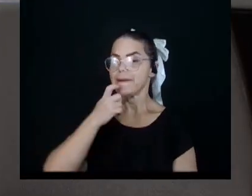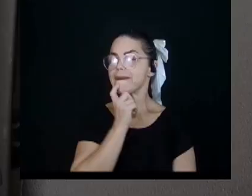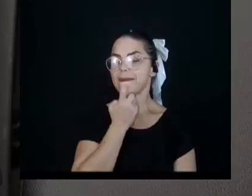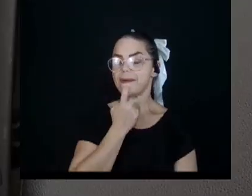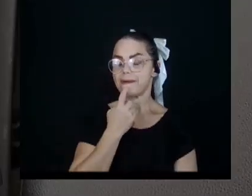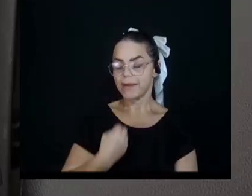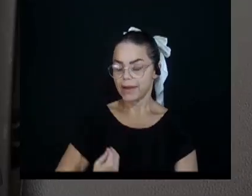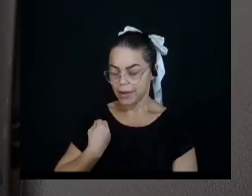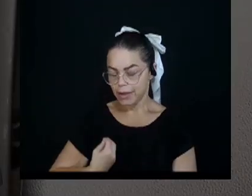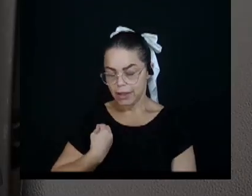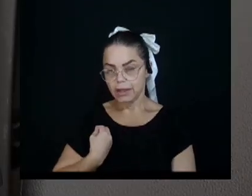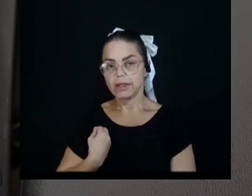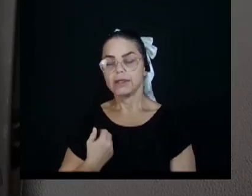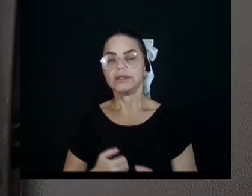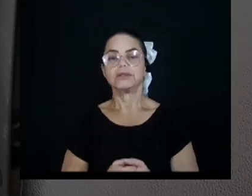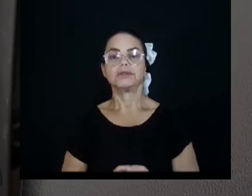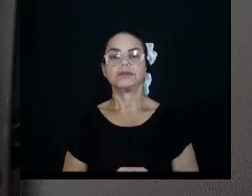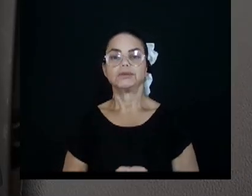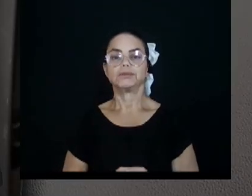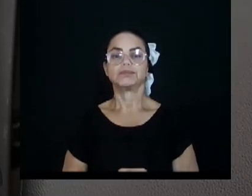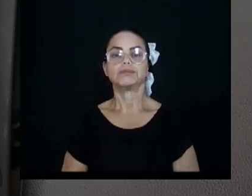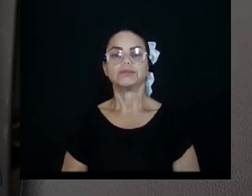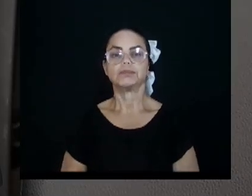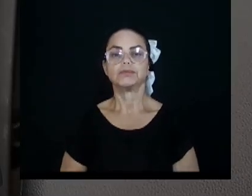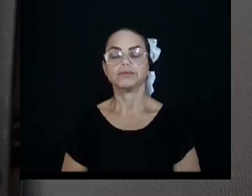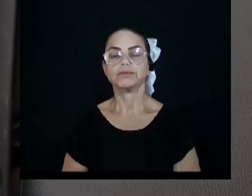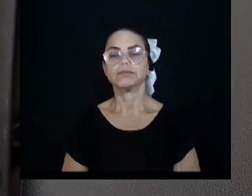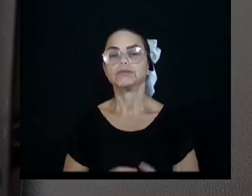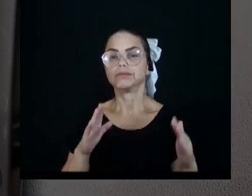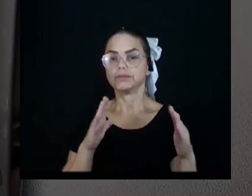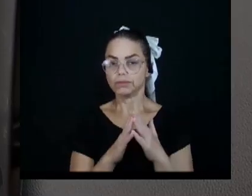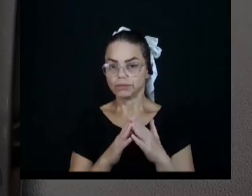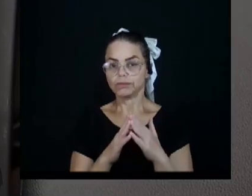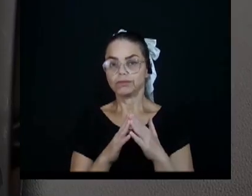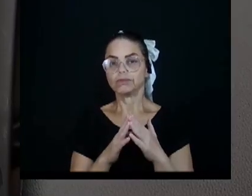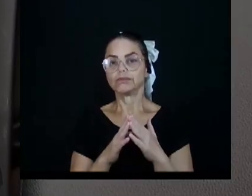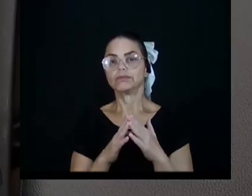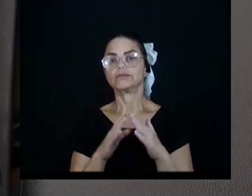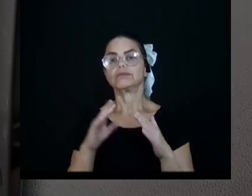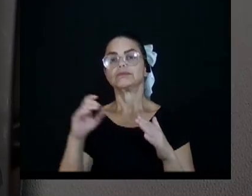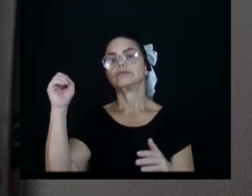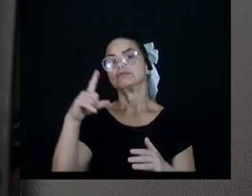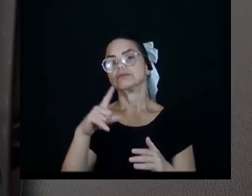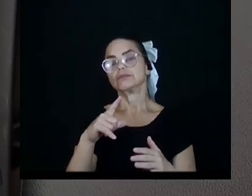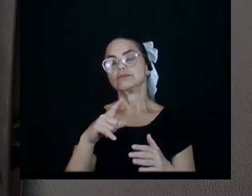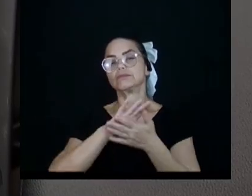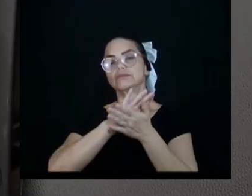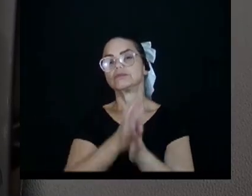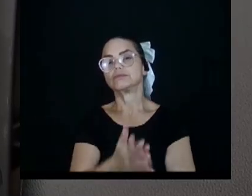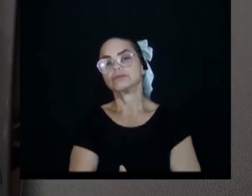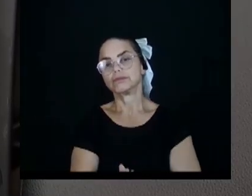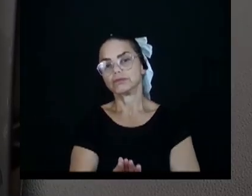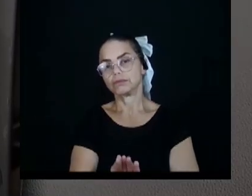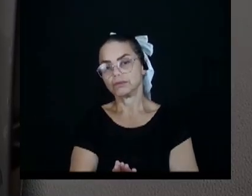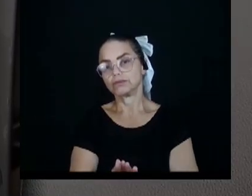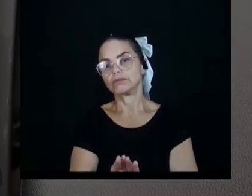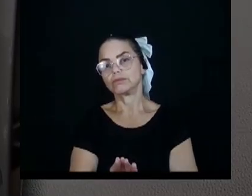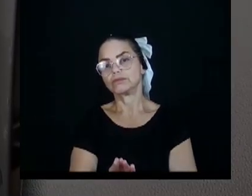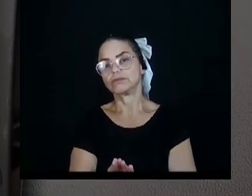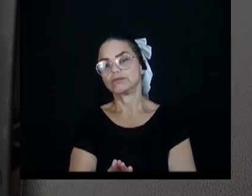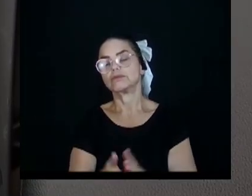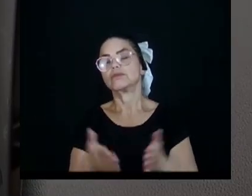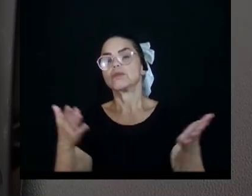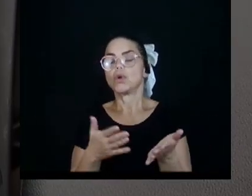Campinas. E ela morava na Casa do Sol, que foi tombada pelo Condepac, que hoje é um patrimônio da